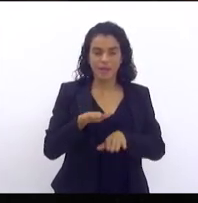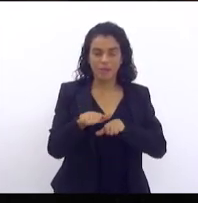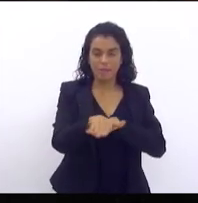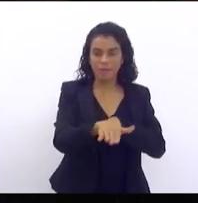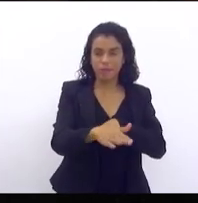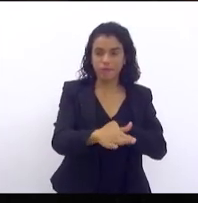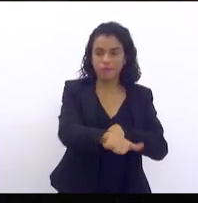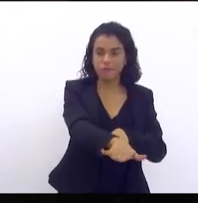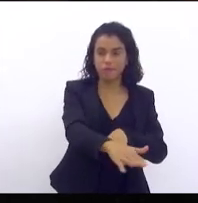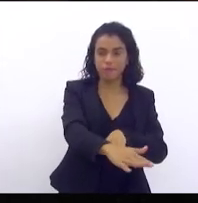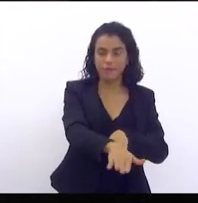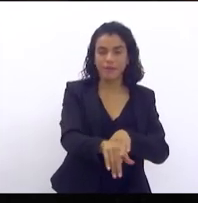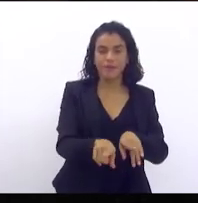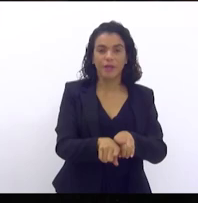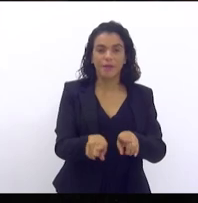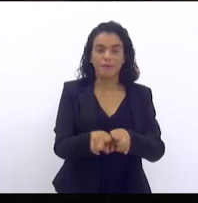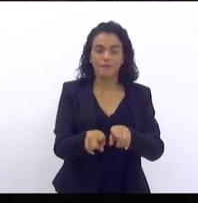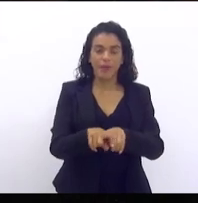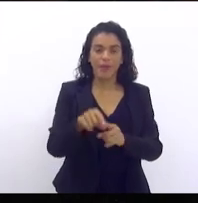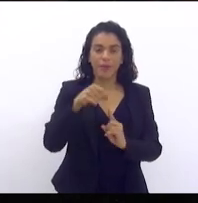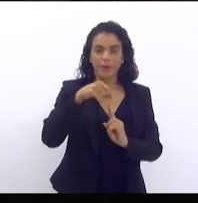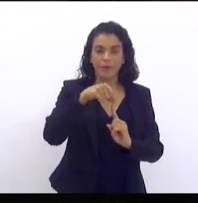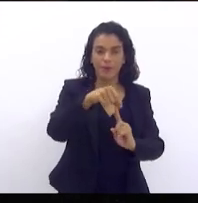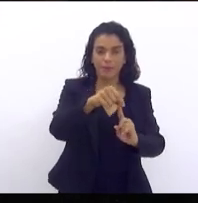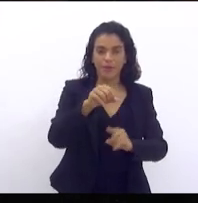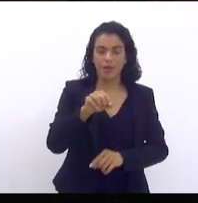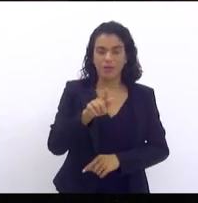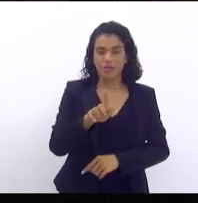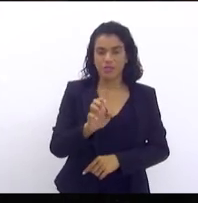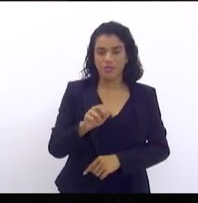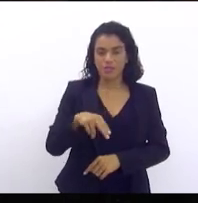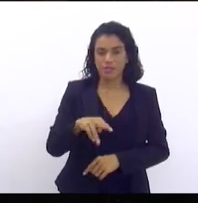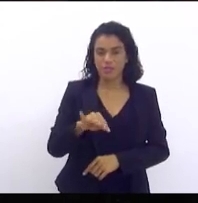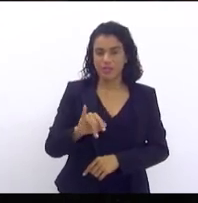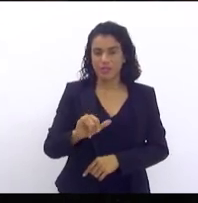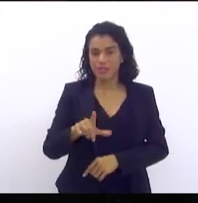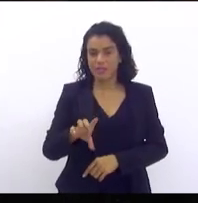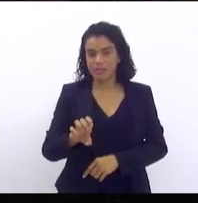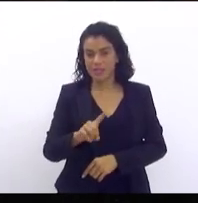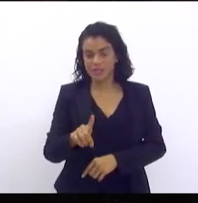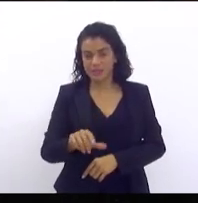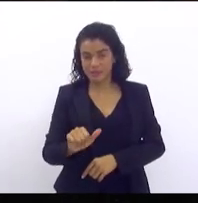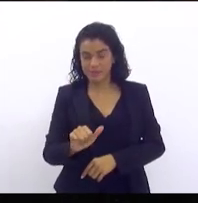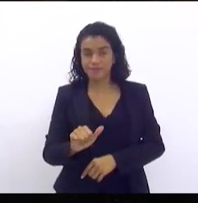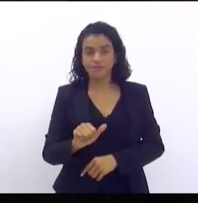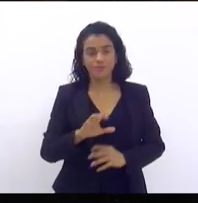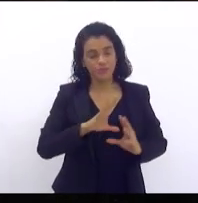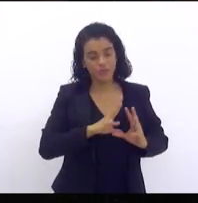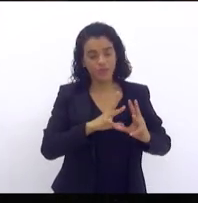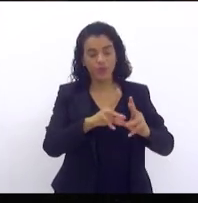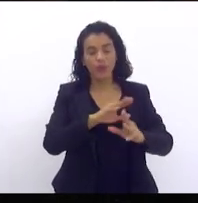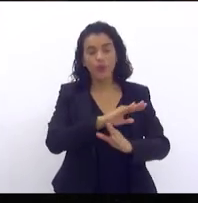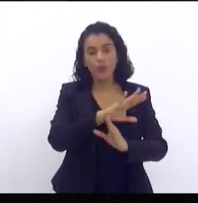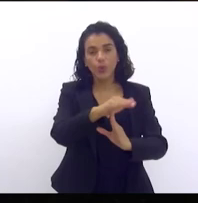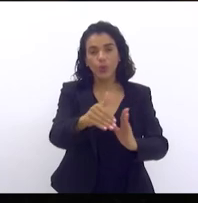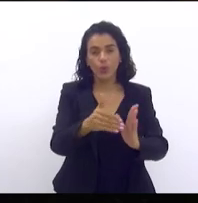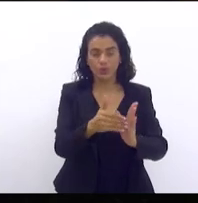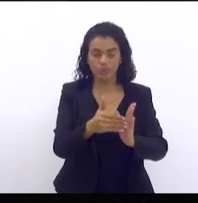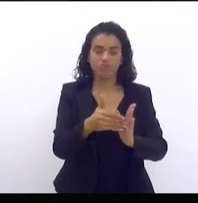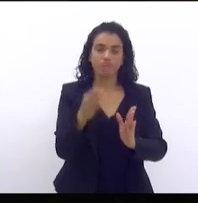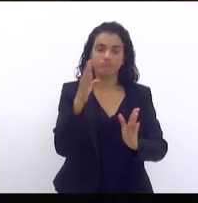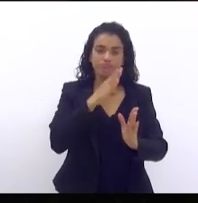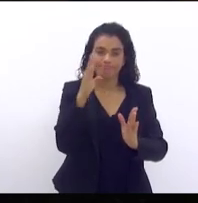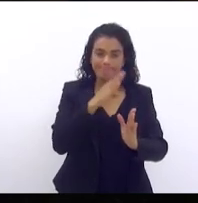o terminal Gentileza aqui no gasômetro, que isso tudo se conclua para dar mais agilidade